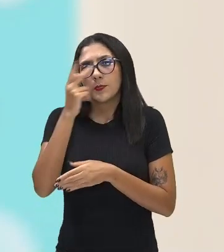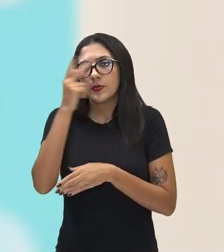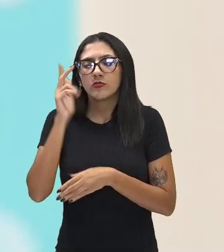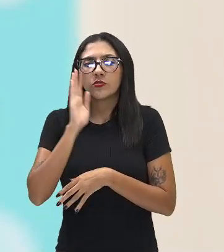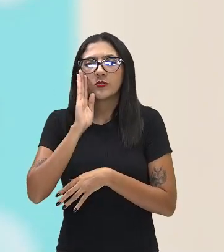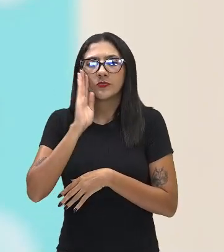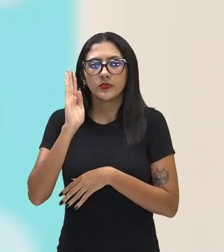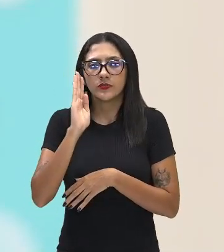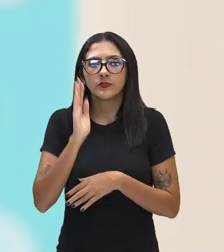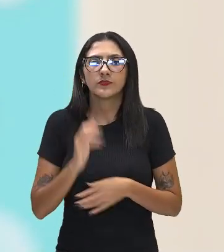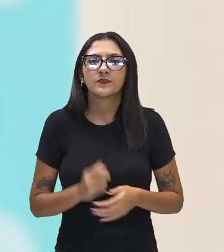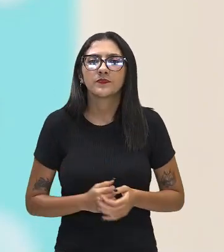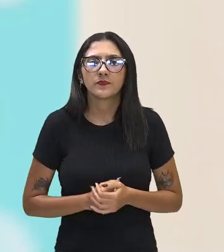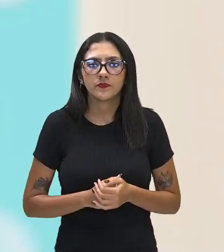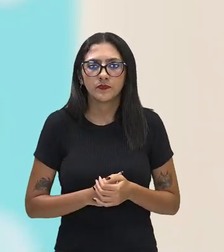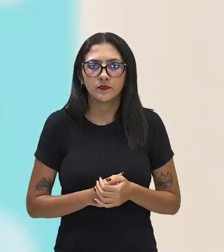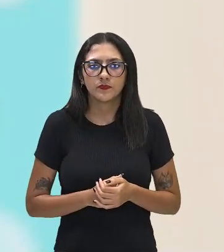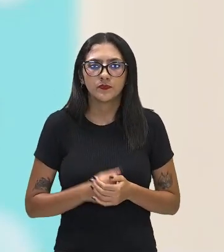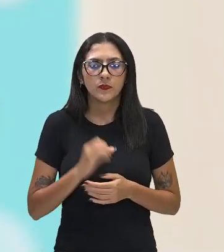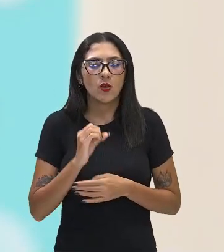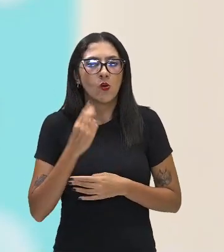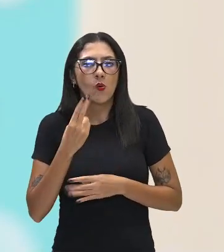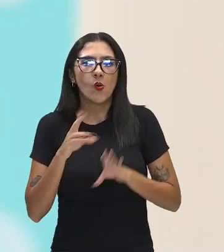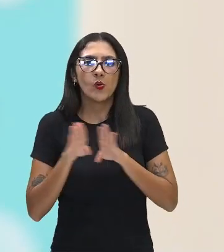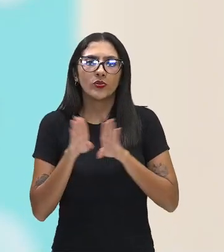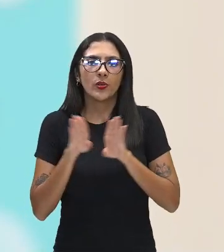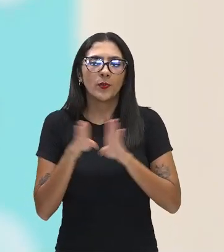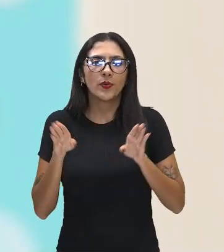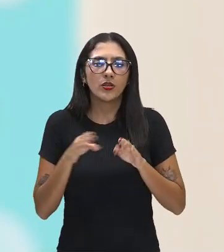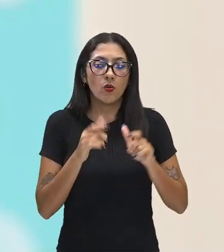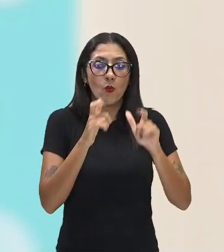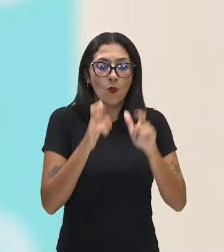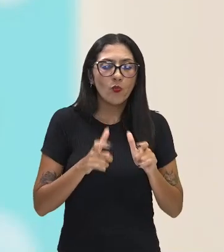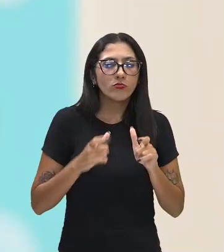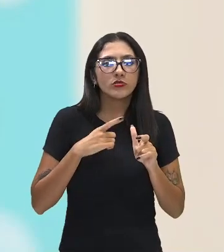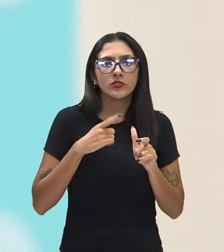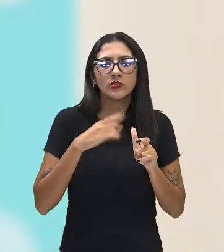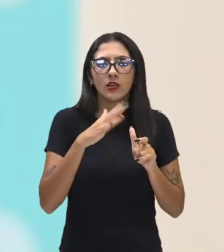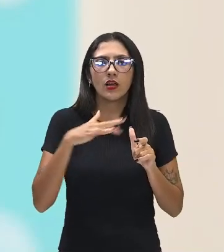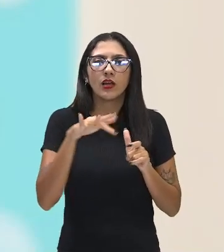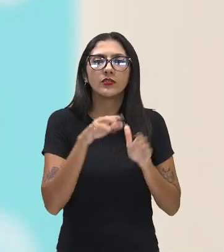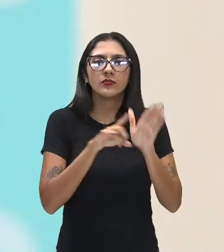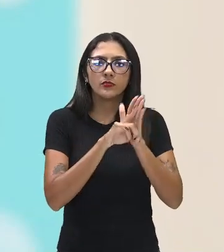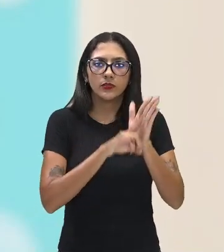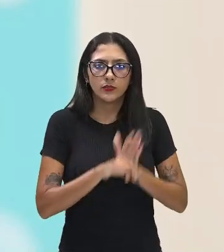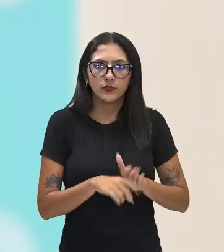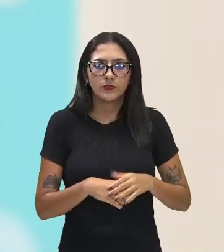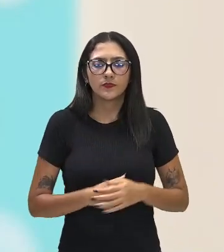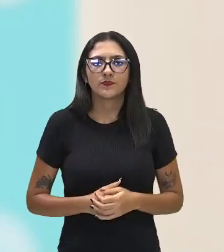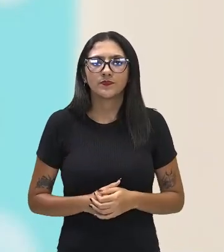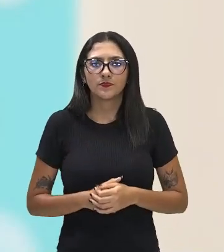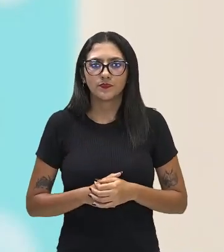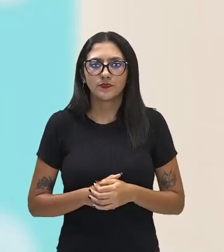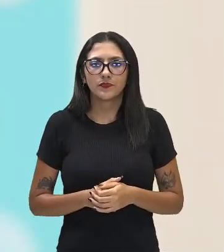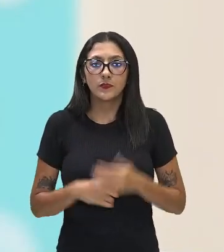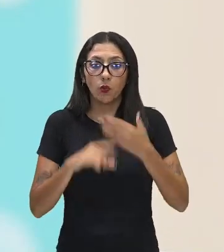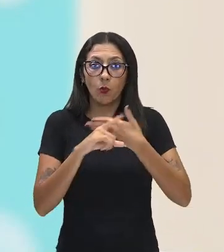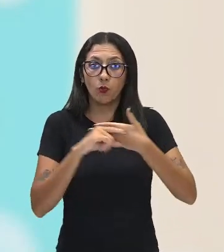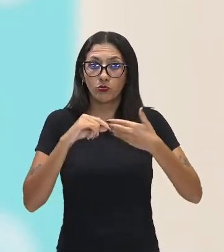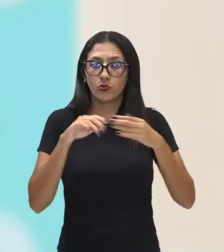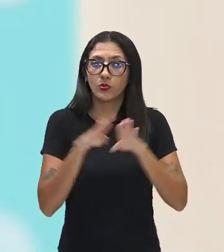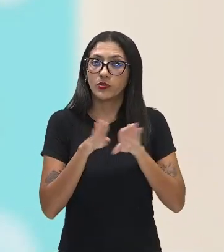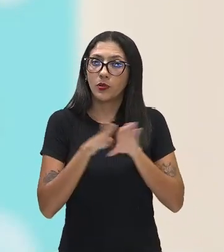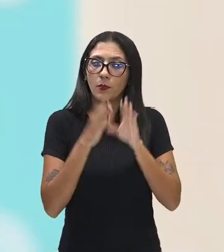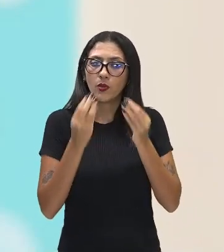a bibliografia que vai ser pesquisada. Mas qual foi? Aí também, no resumo, o autor já coloca,